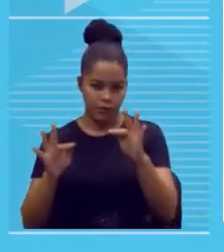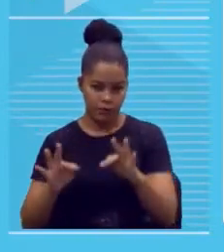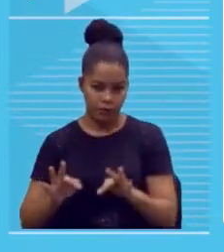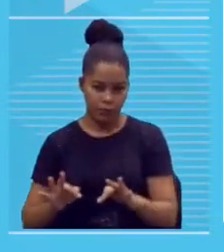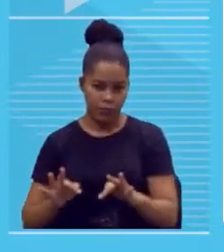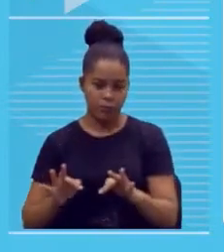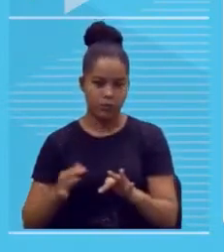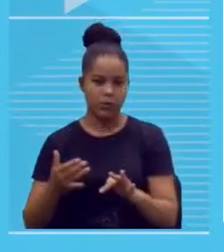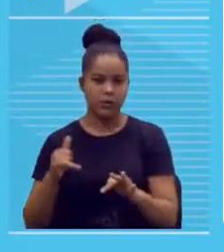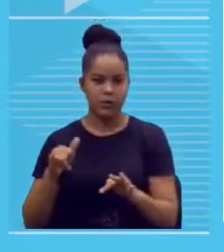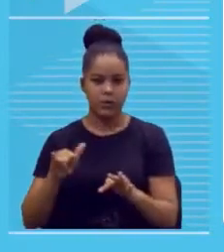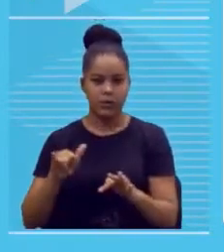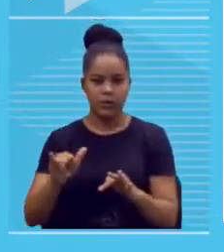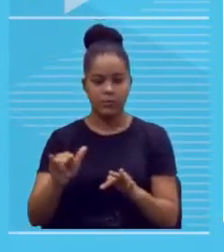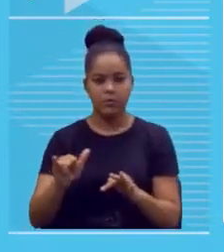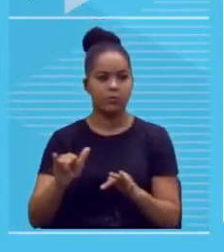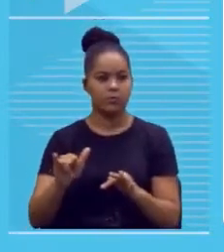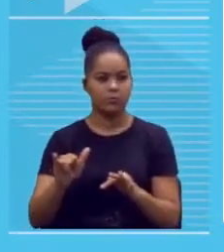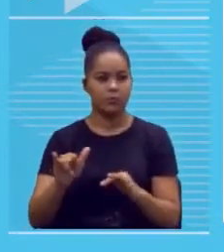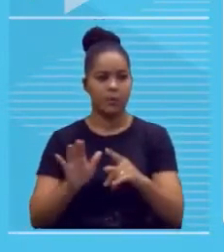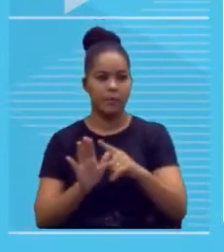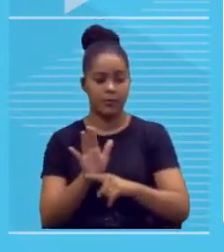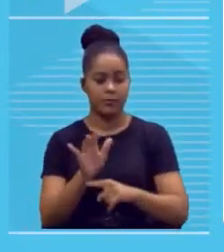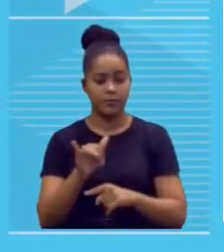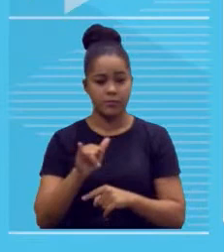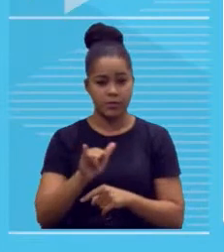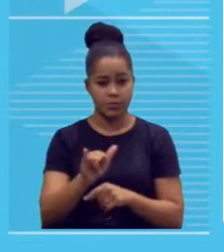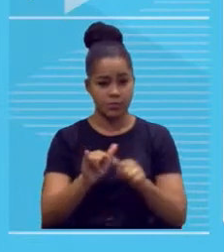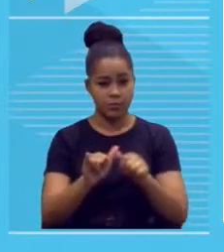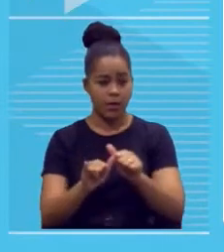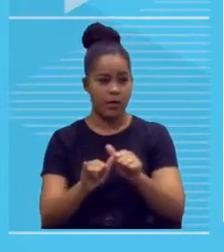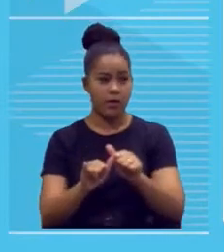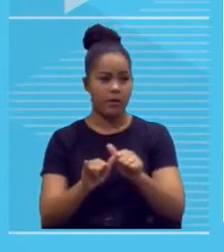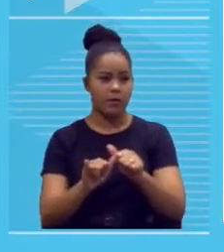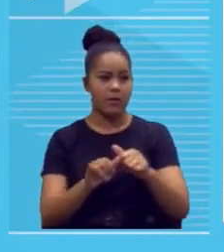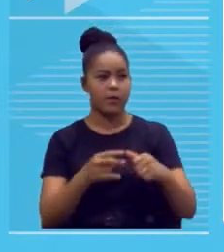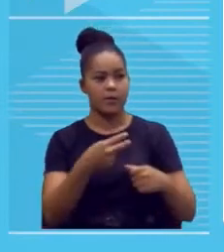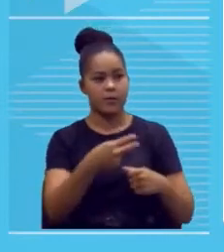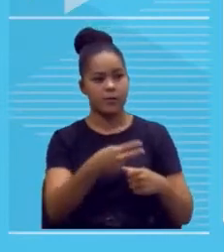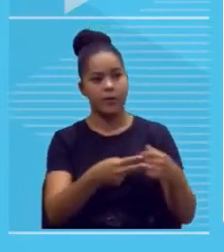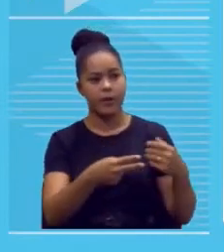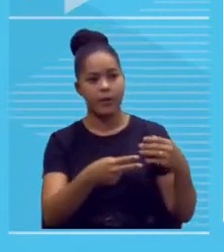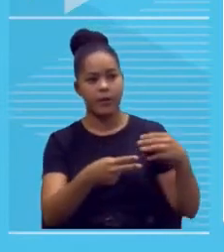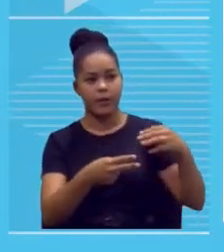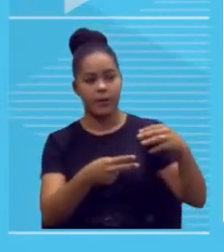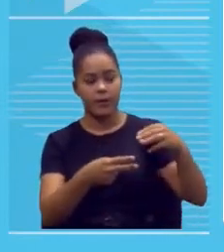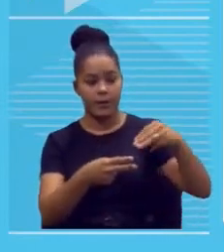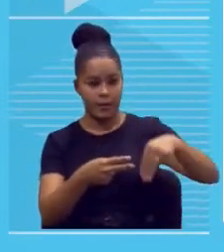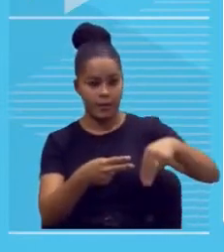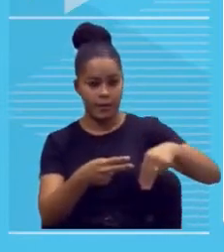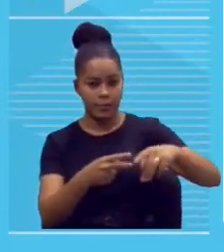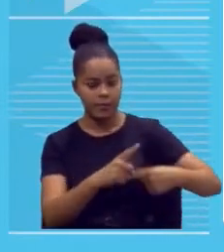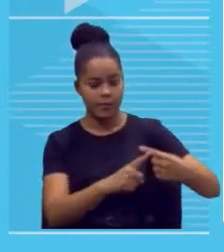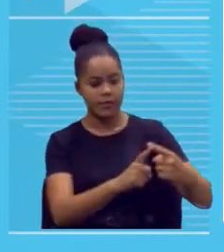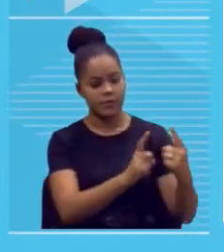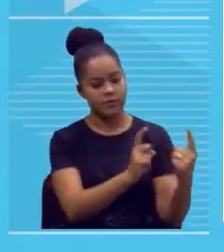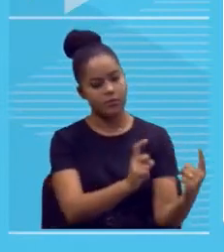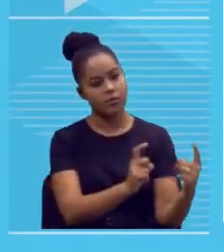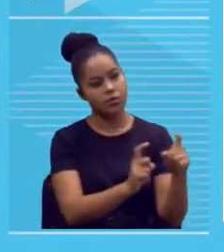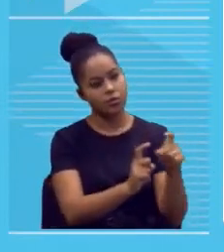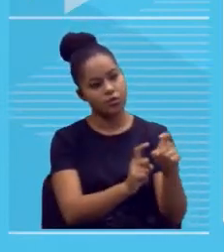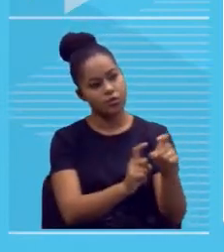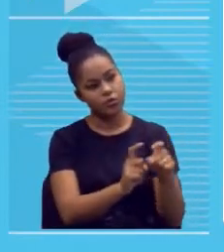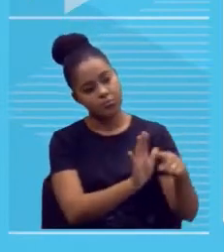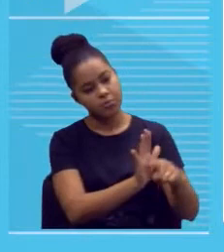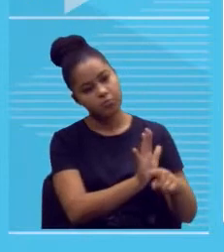ya é igual a m que multiplica x menos xa. Como tem ângulo, professor, o meu